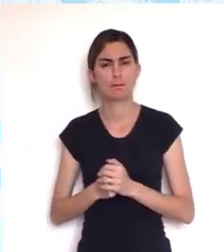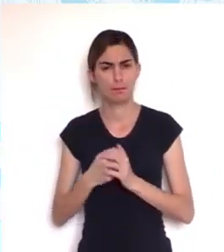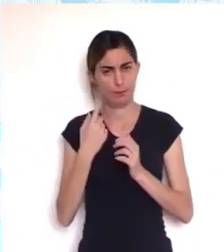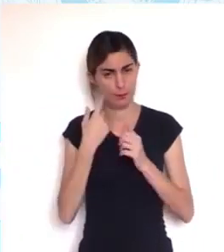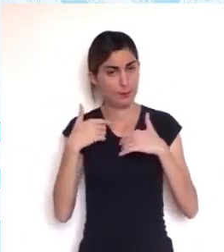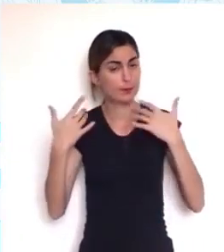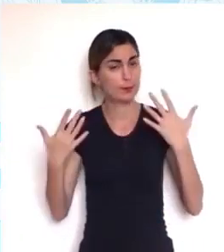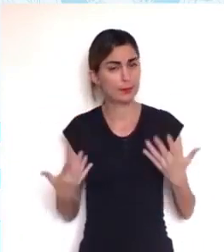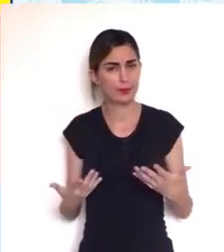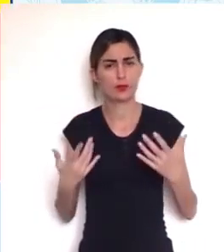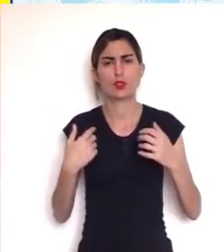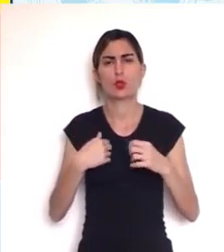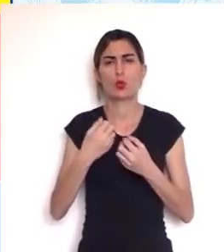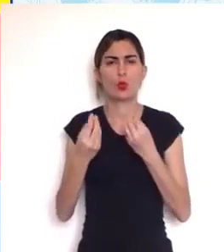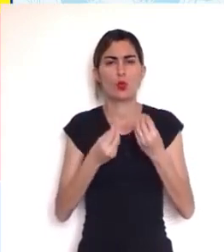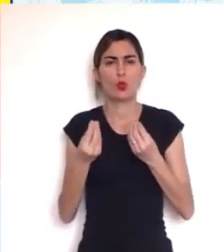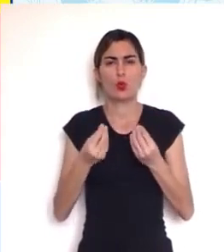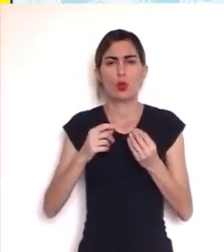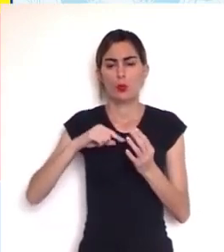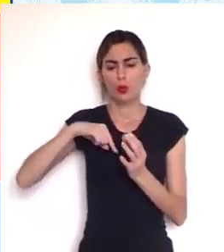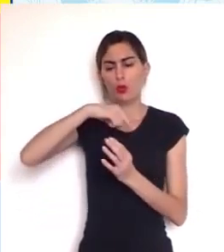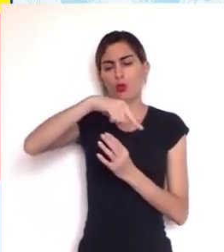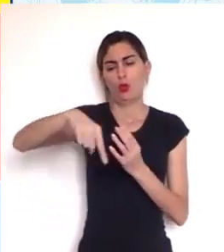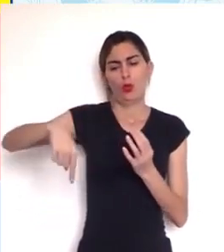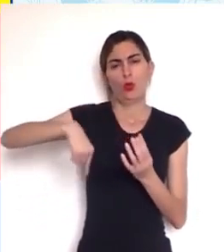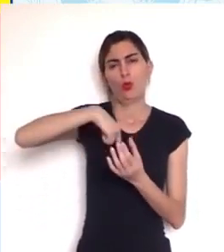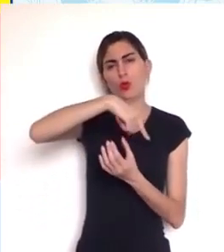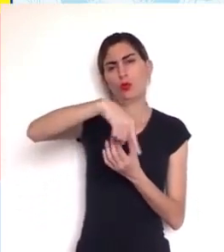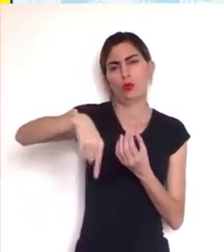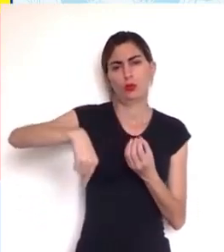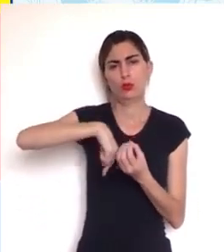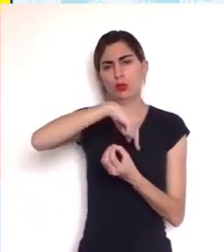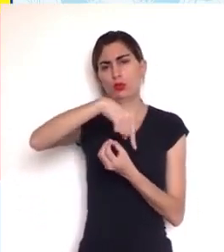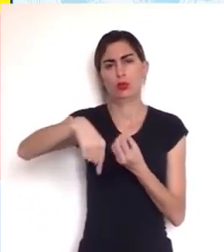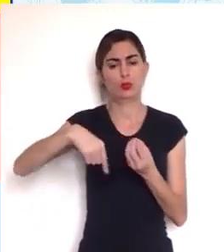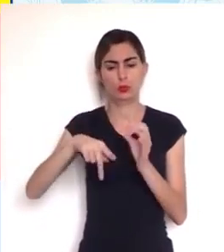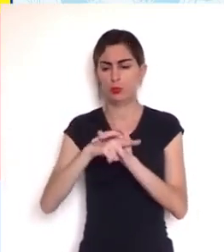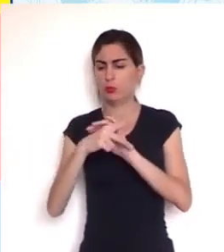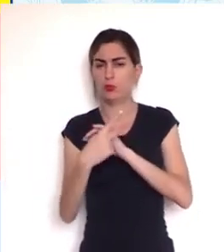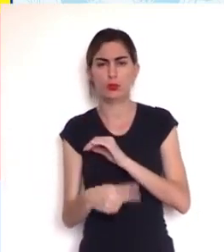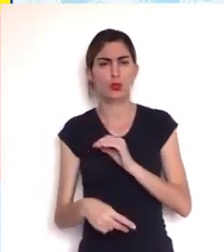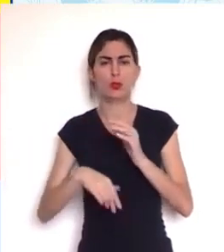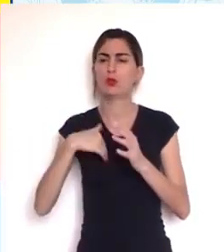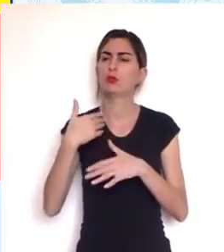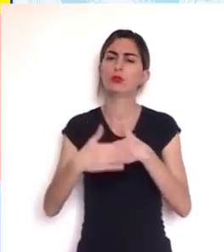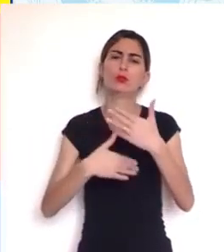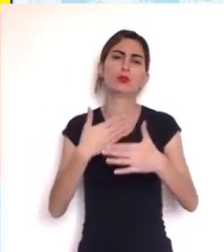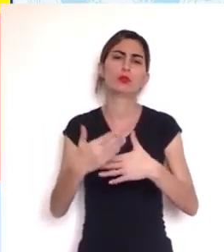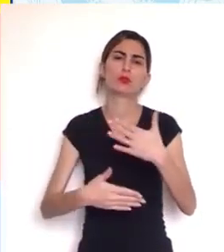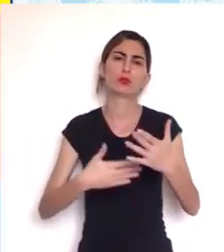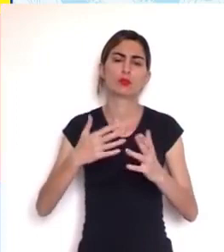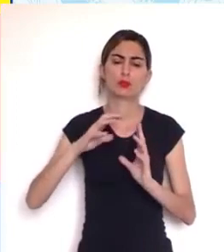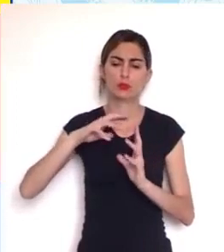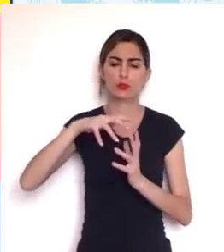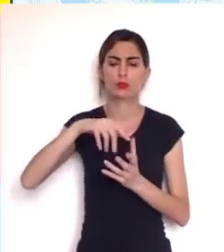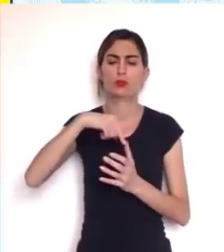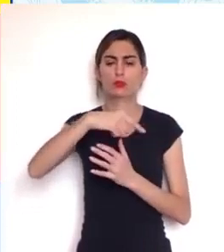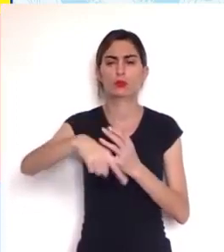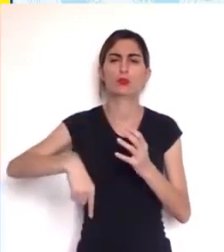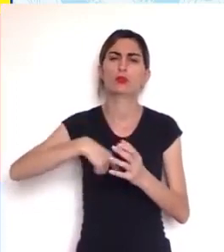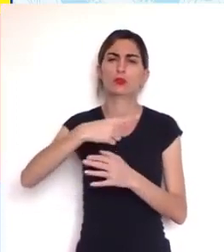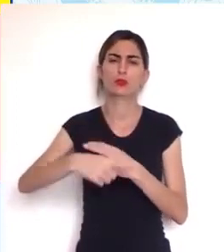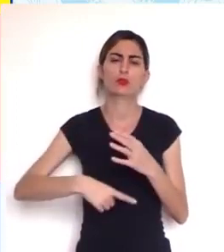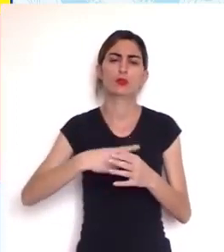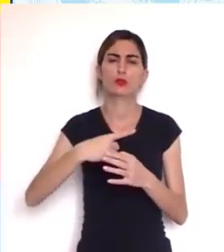Tá? Então, como se estivesse rodando em torno de si mesma, e o tempo que o planeta ele leva